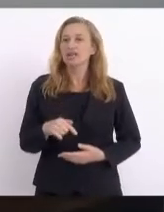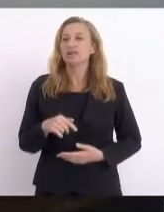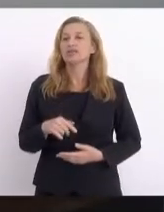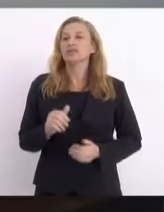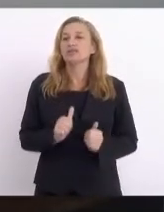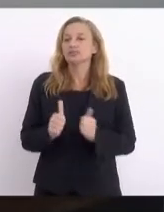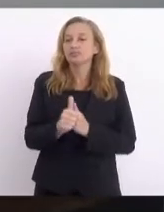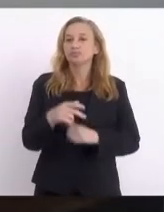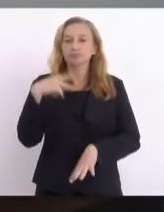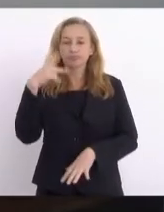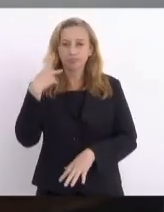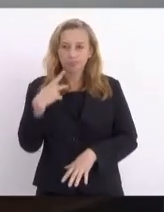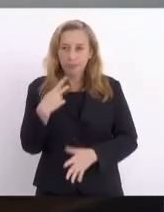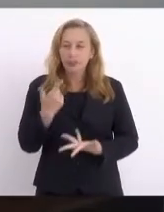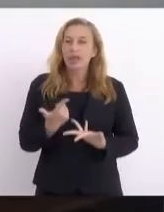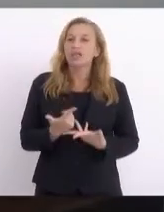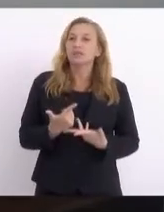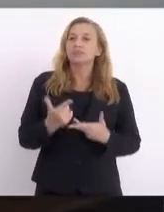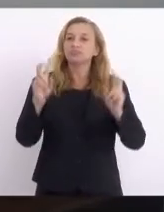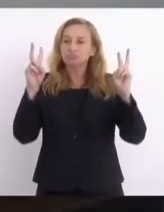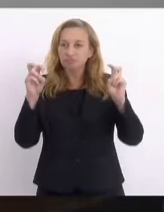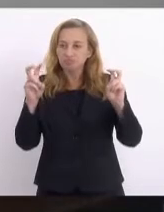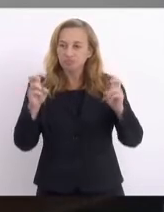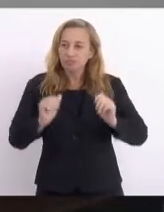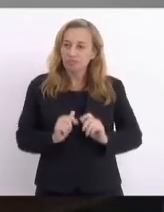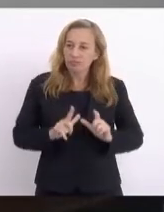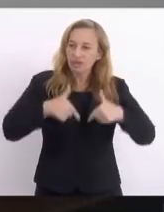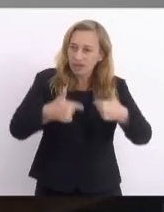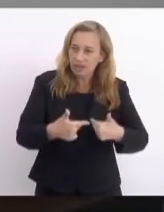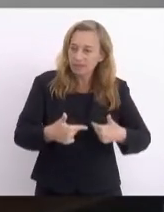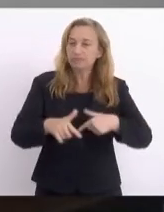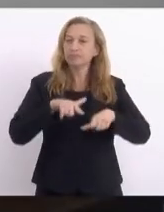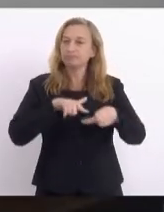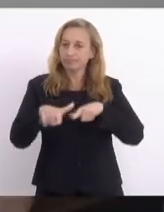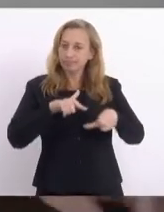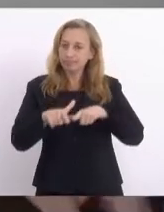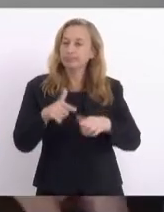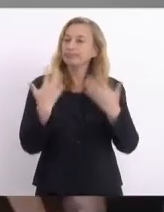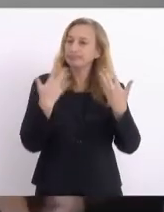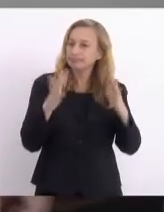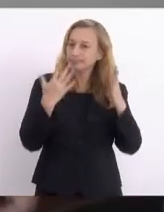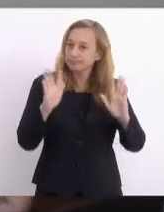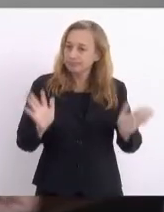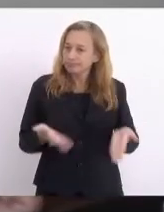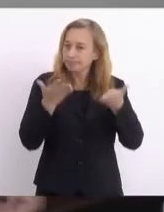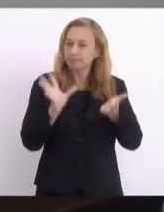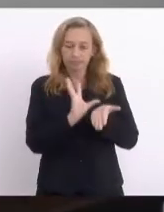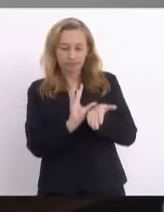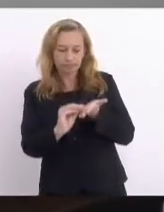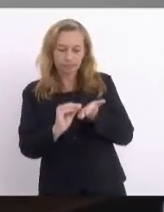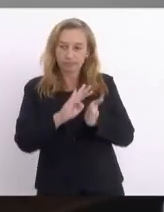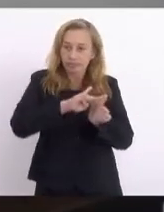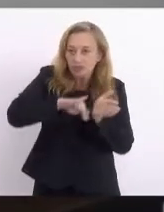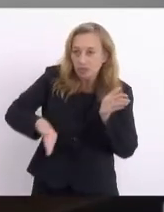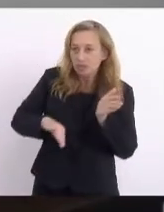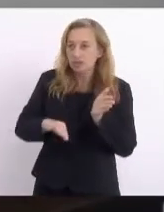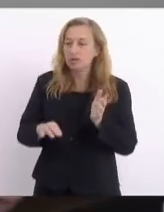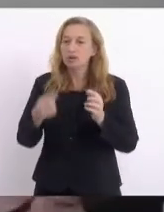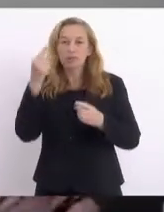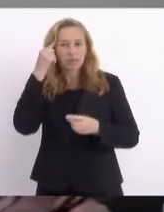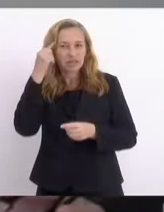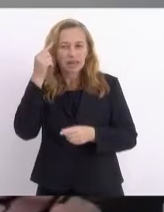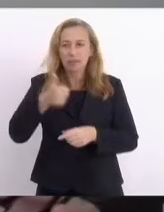frente parlamentar do tema, que é uma frente parlamentar que atua e que trabalha, e cumprimentar a iniciativa de tirar da pauta para a gente aprofundar a